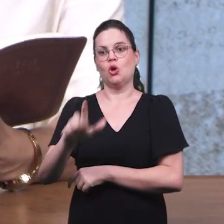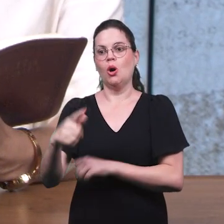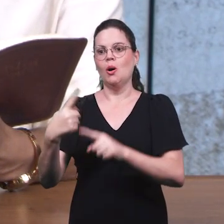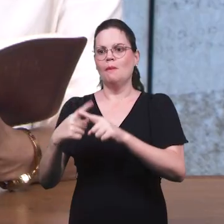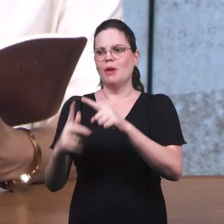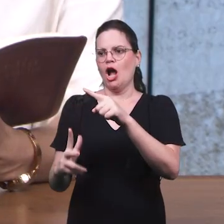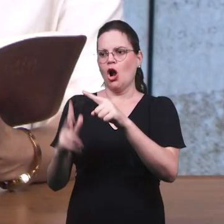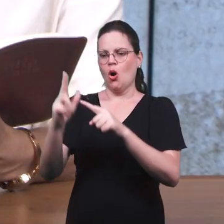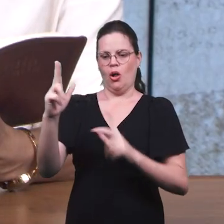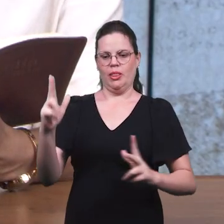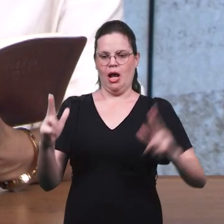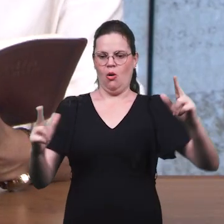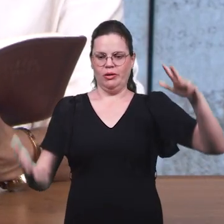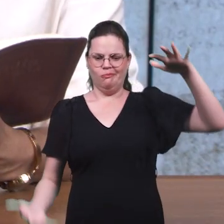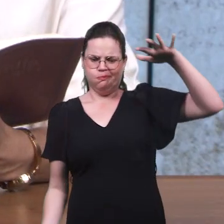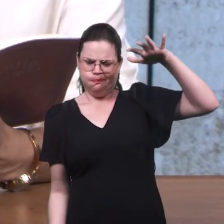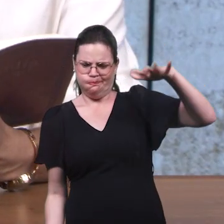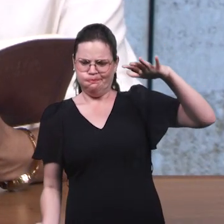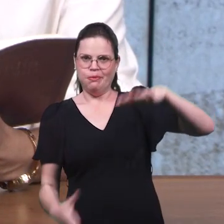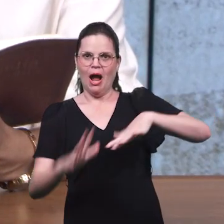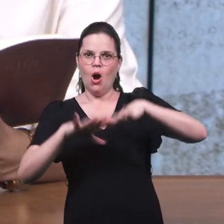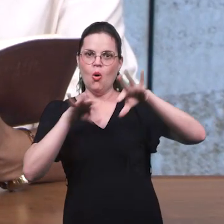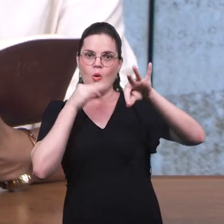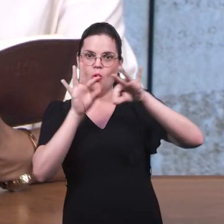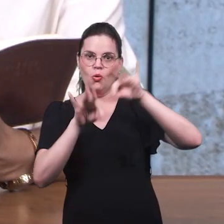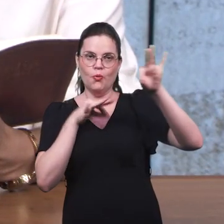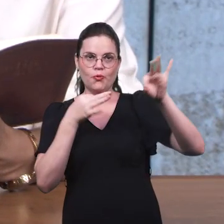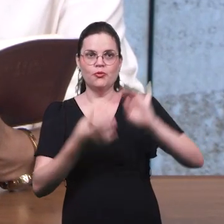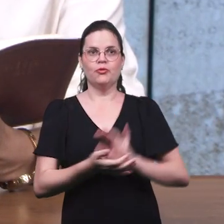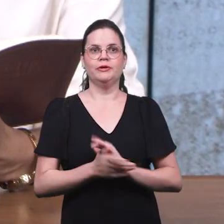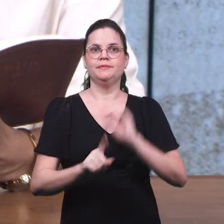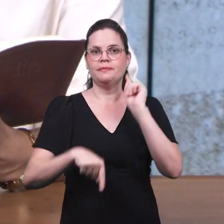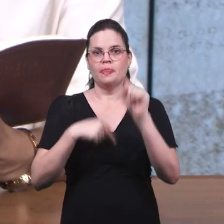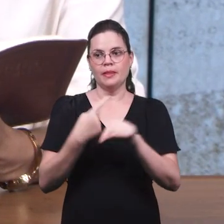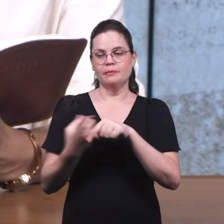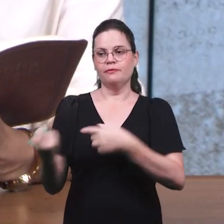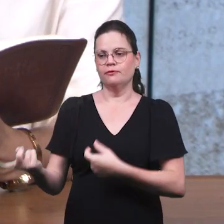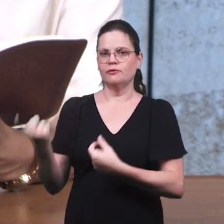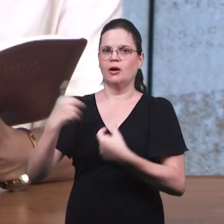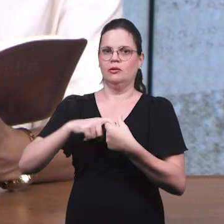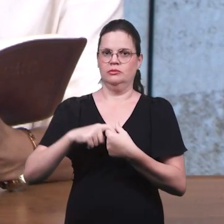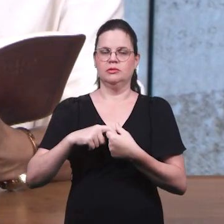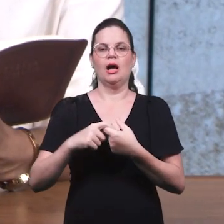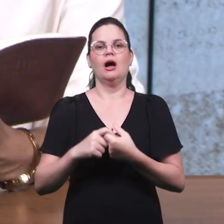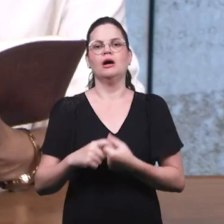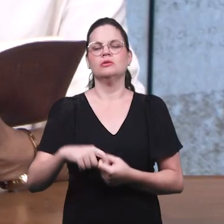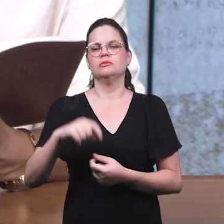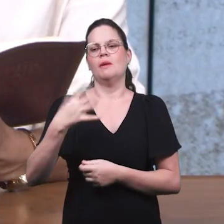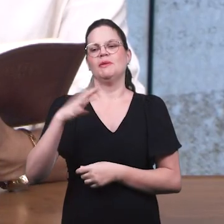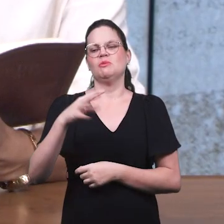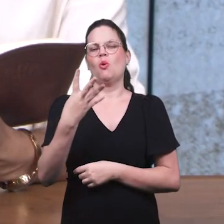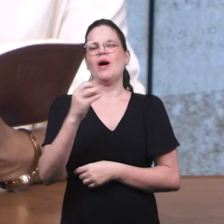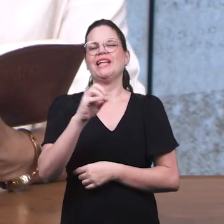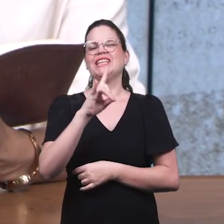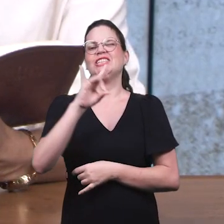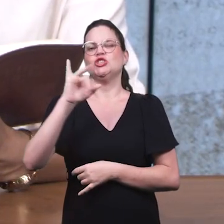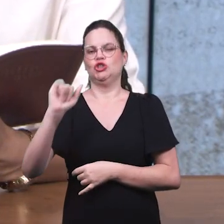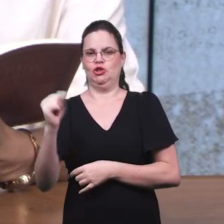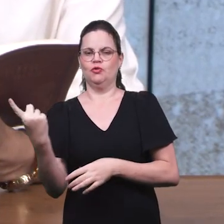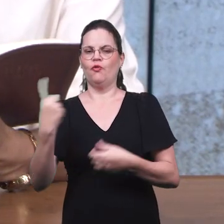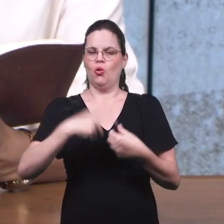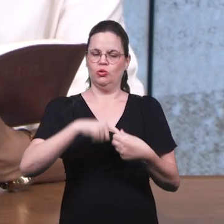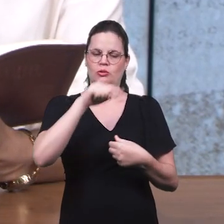cortaram os filhos de Israel. Depois voltaram de espiar a terra ao fim de 40 dias.